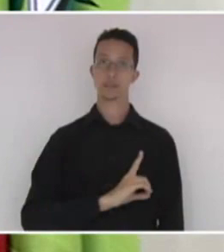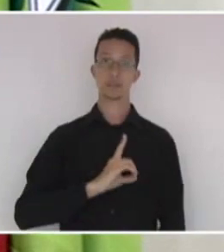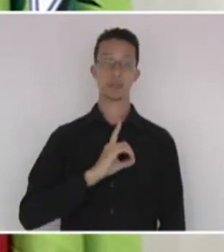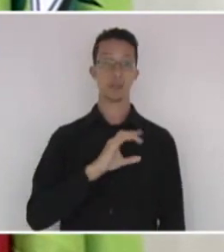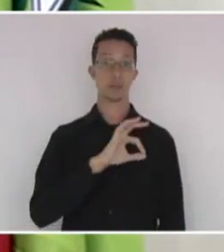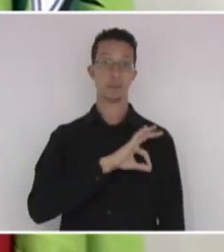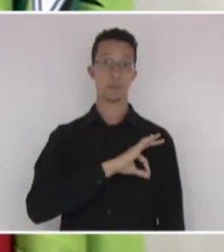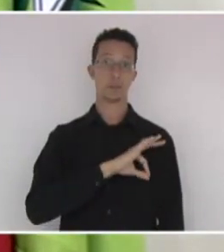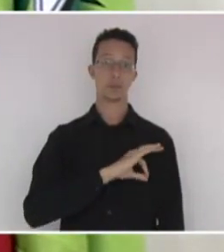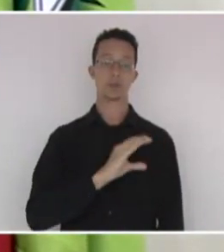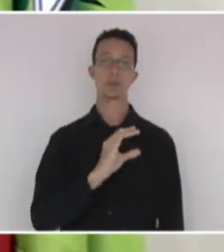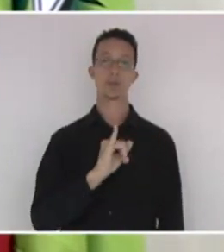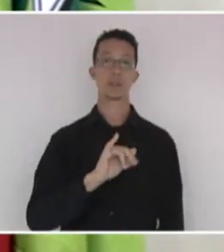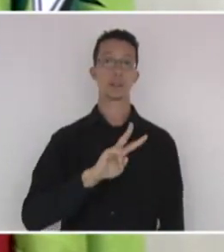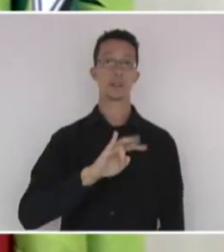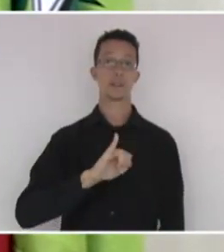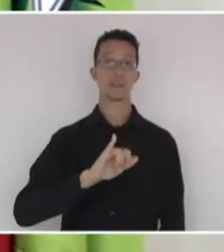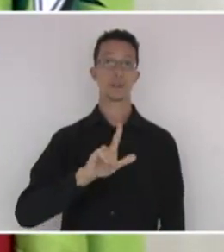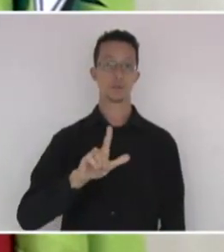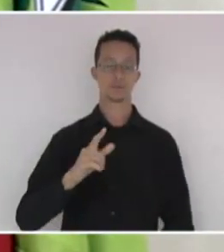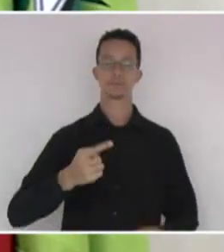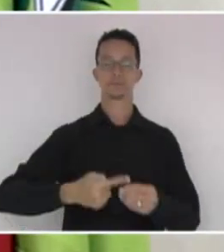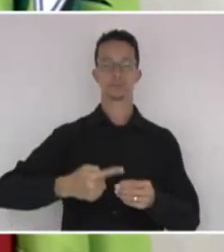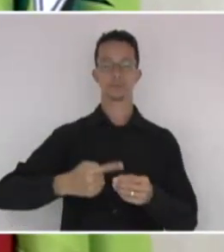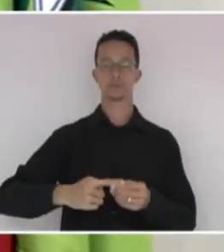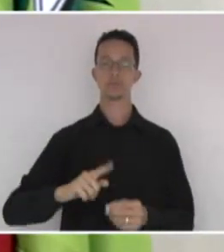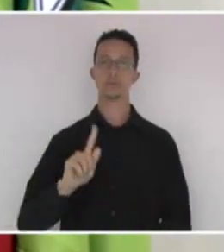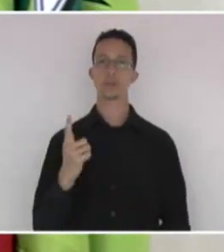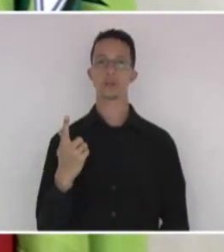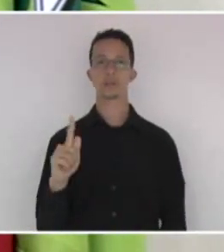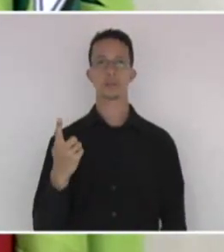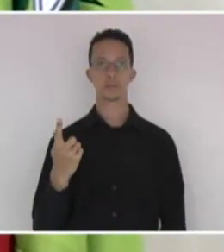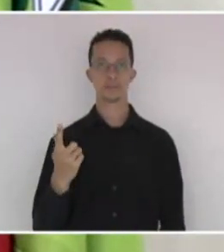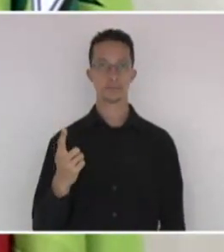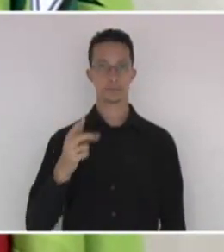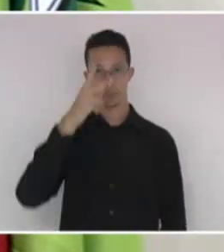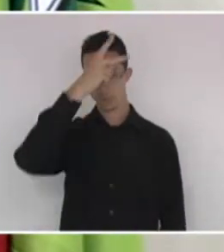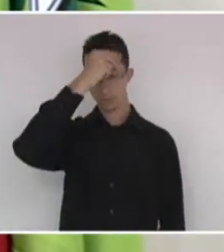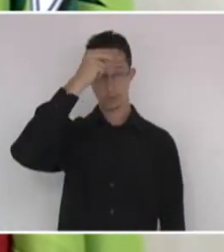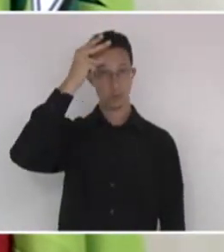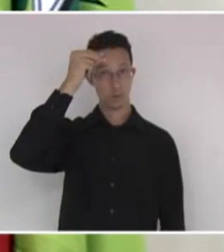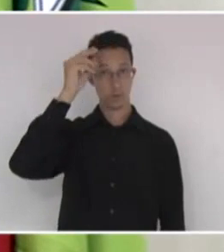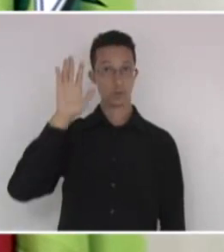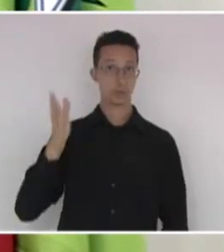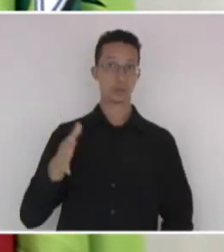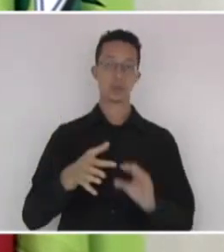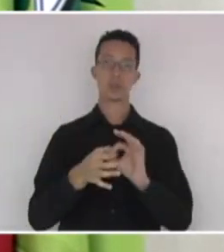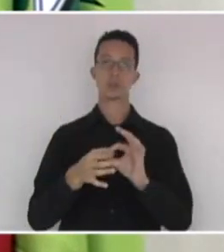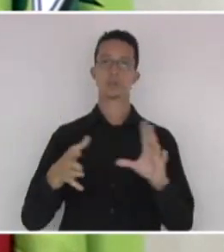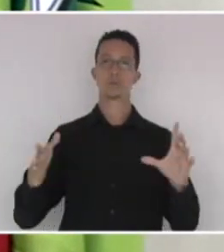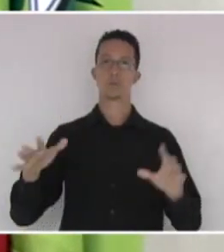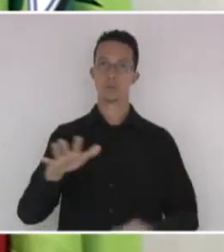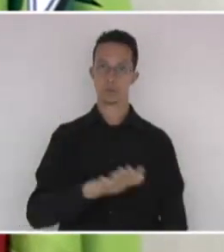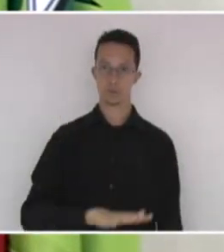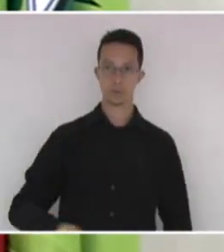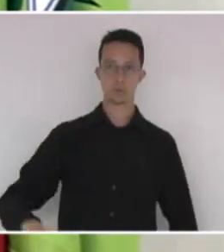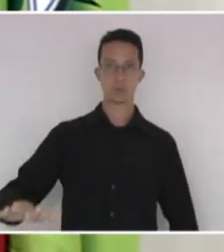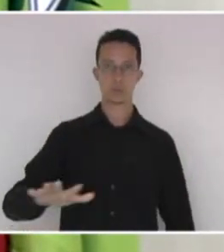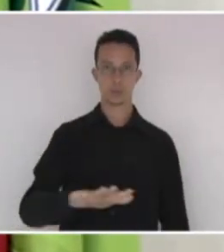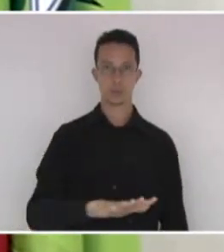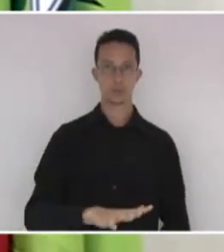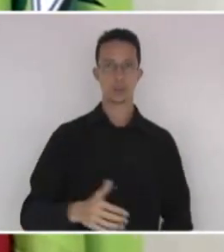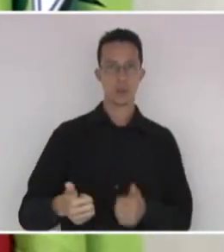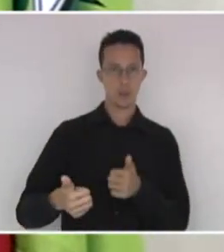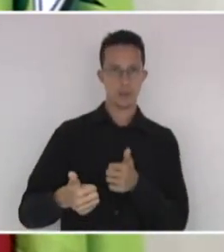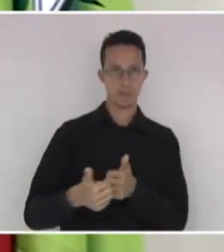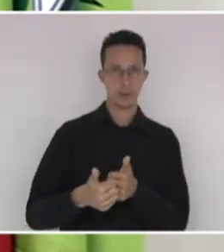a prefeitura já disponibilizou ao Estado a área próxima hoje ao Corpo de Bombeiros,